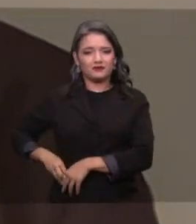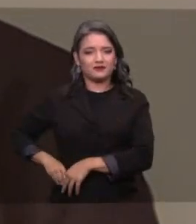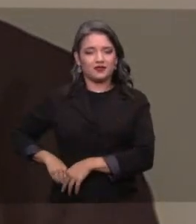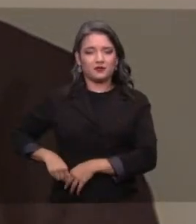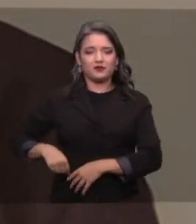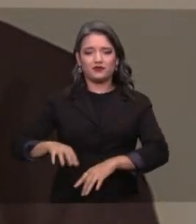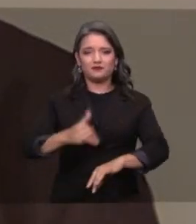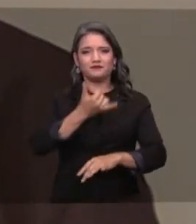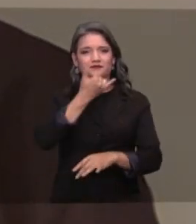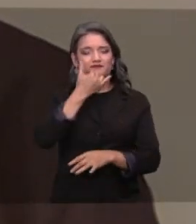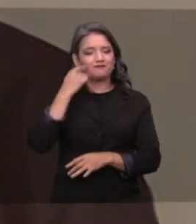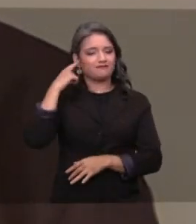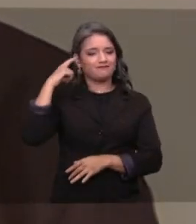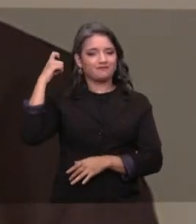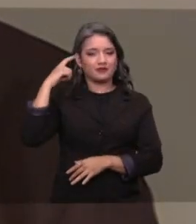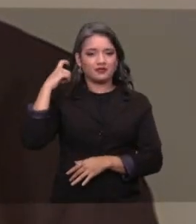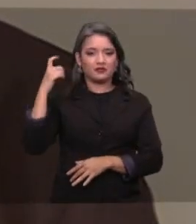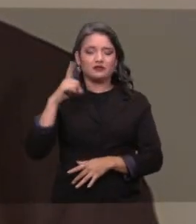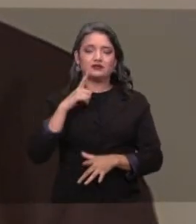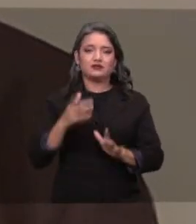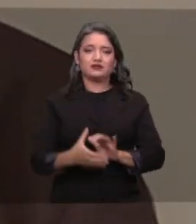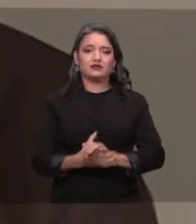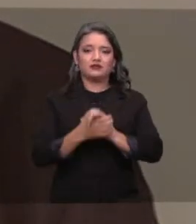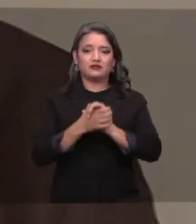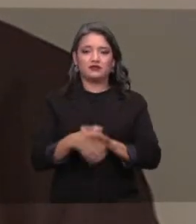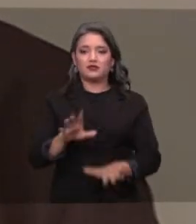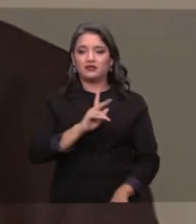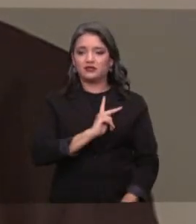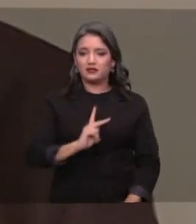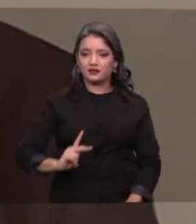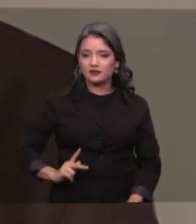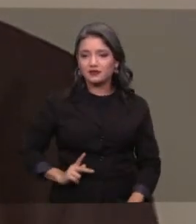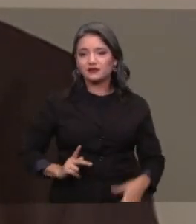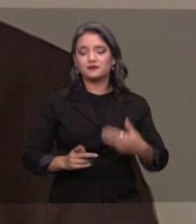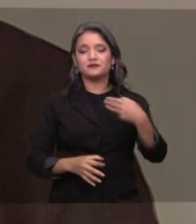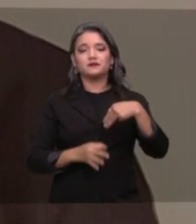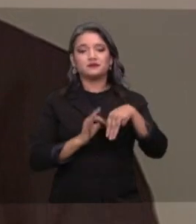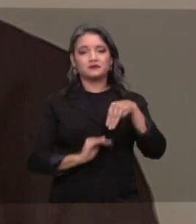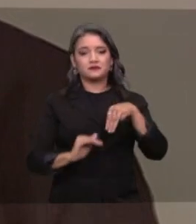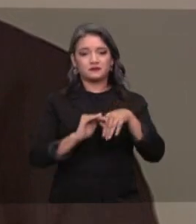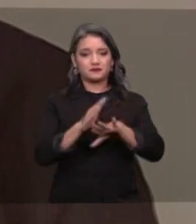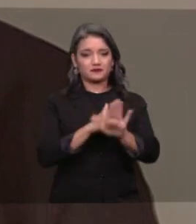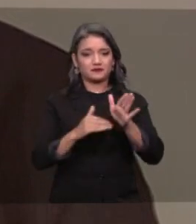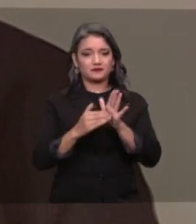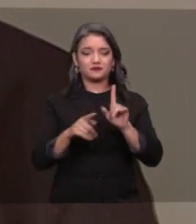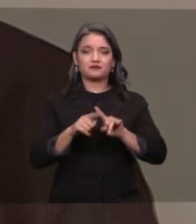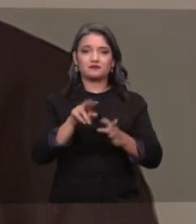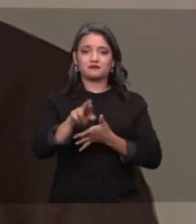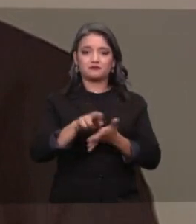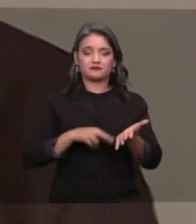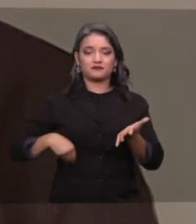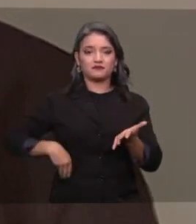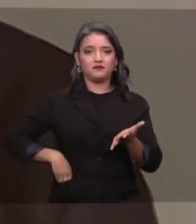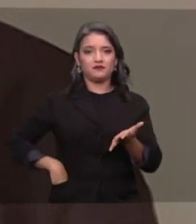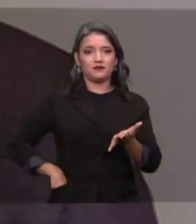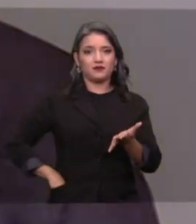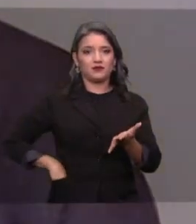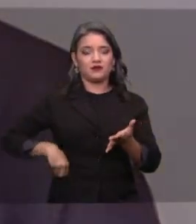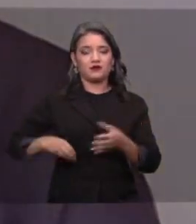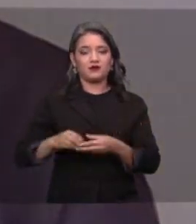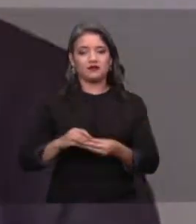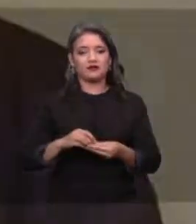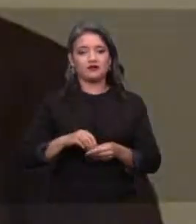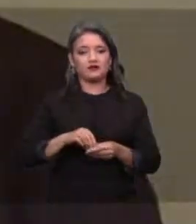corte, as senhoras ministras, os senhores ministros, o excelentíssimo senhor relator, o excelentíssimo senhor procurador-geral